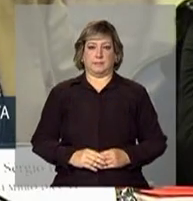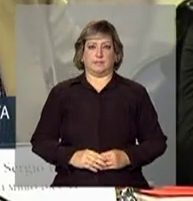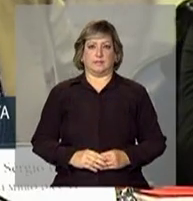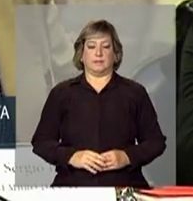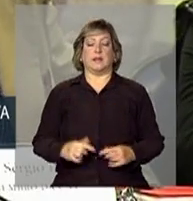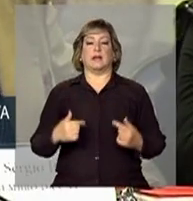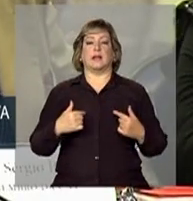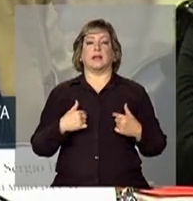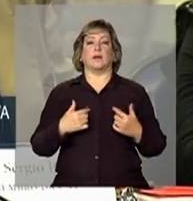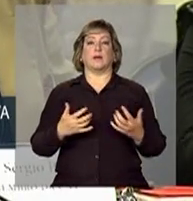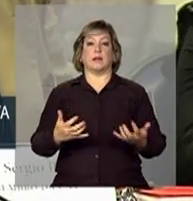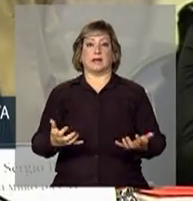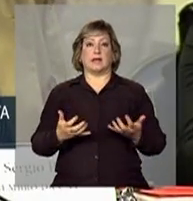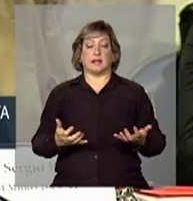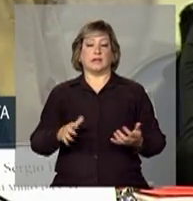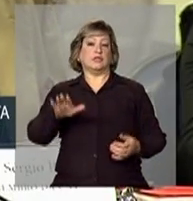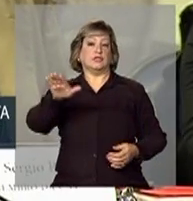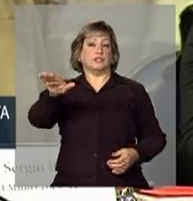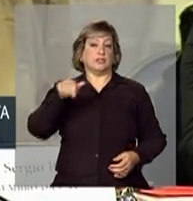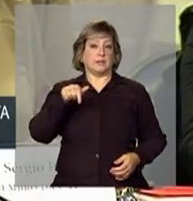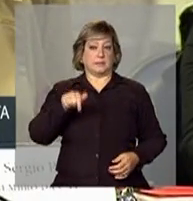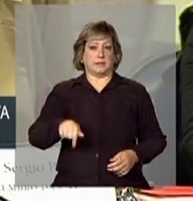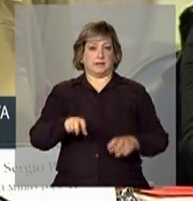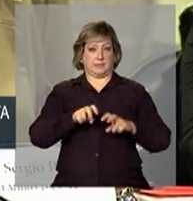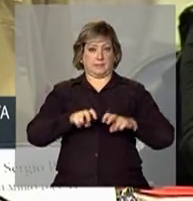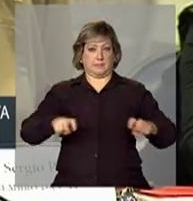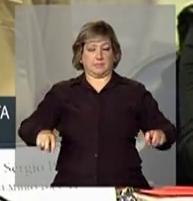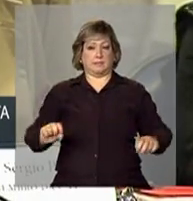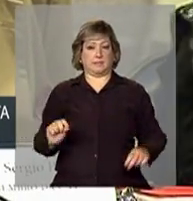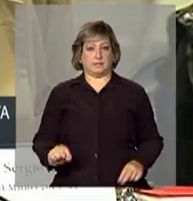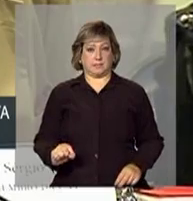Eu queria chamar aqui para a mesa